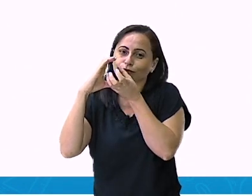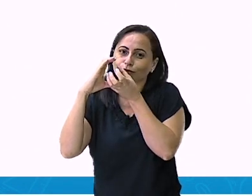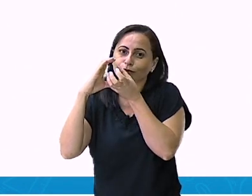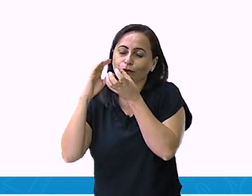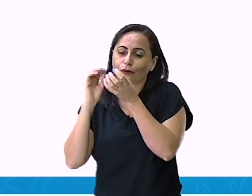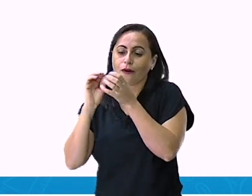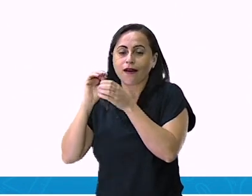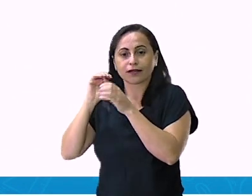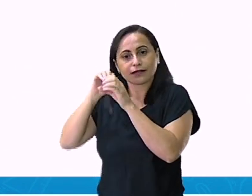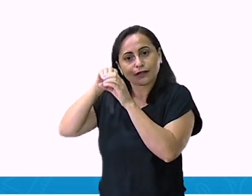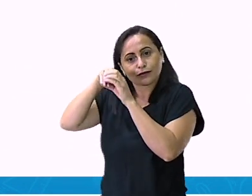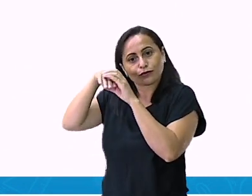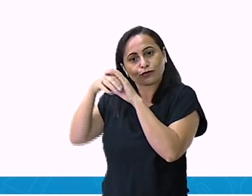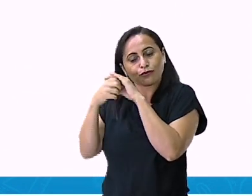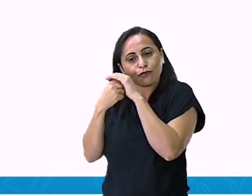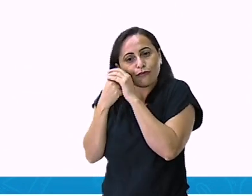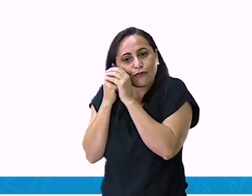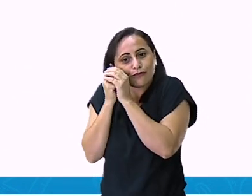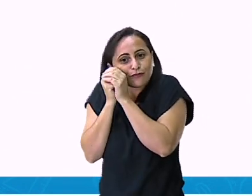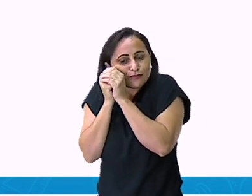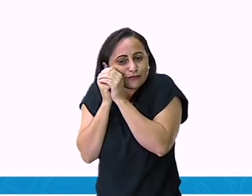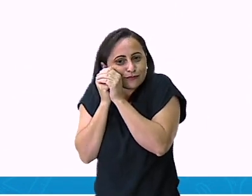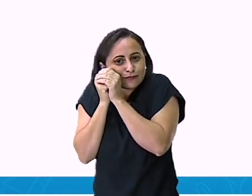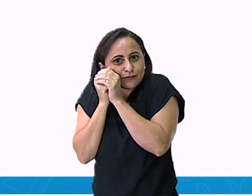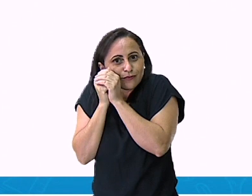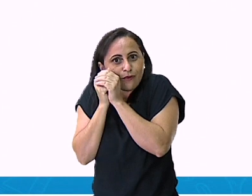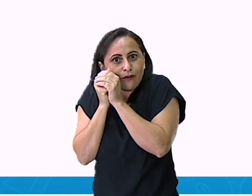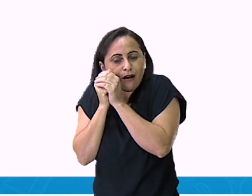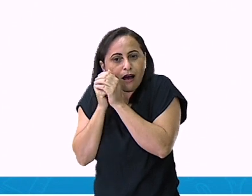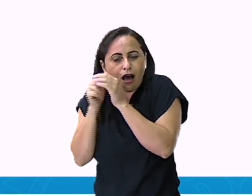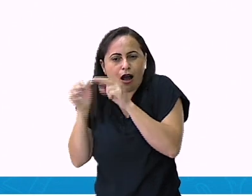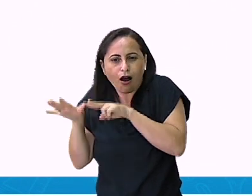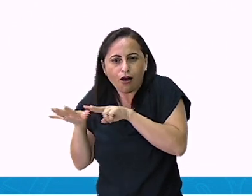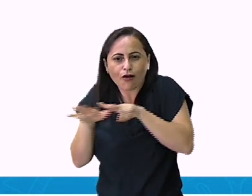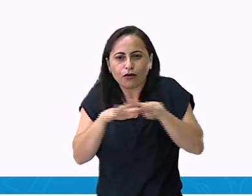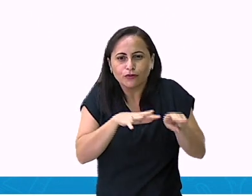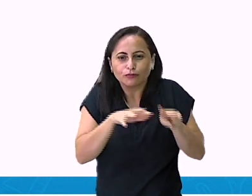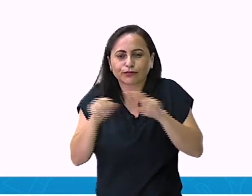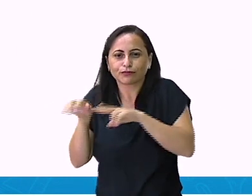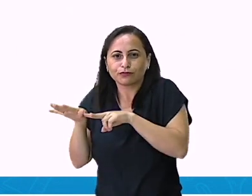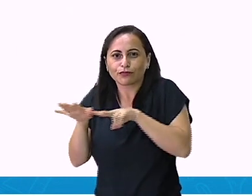lá dentro por mais de duas semanas.